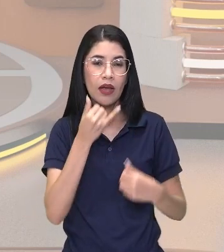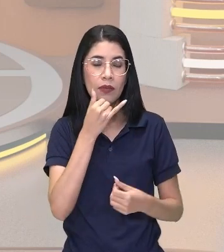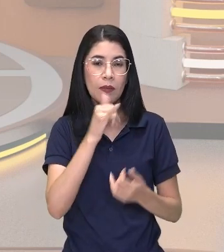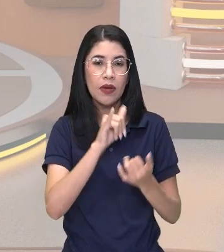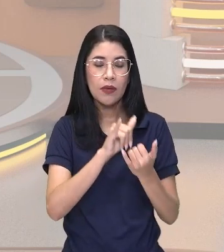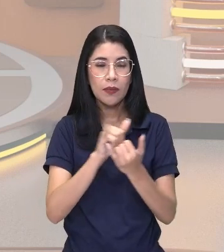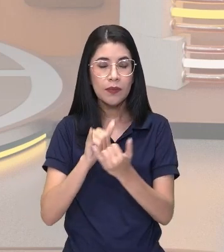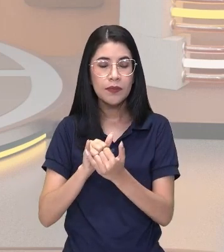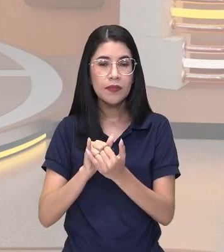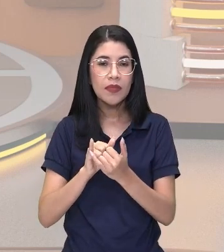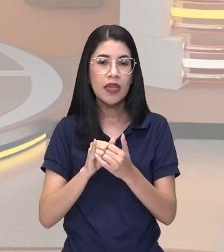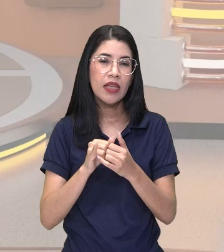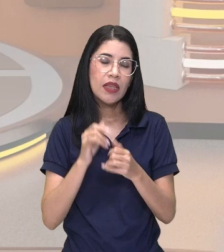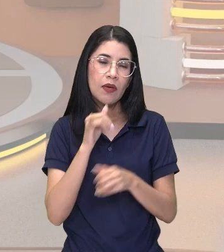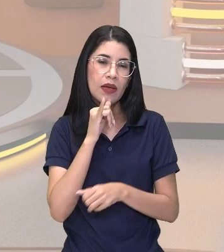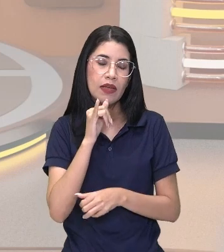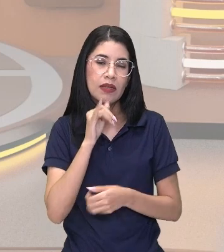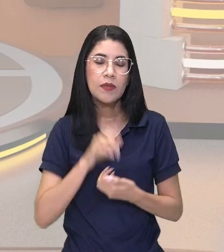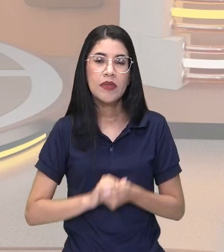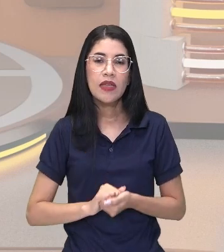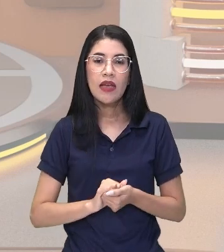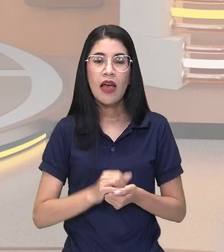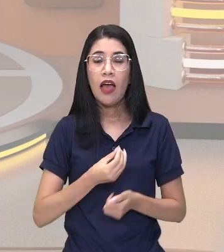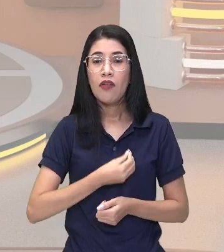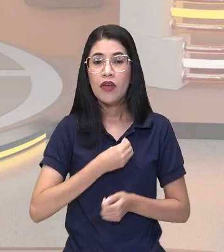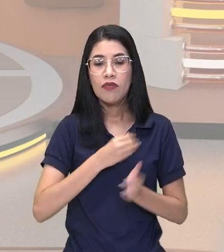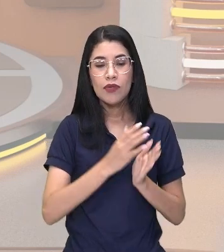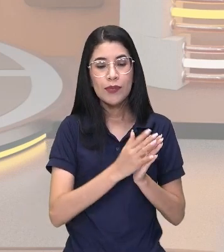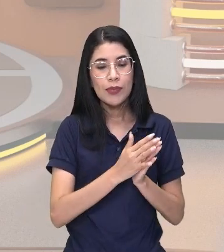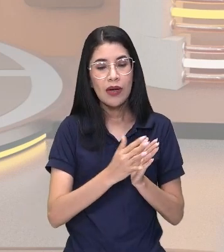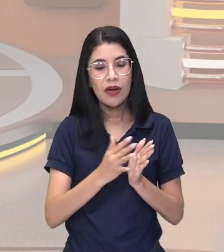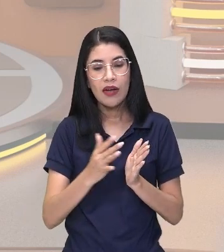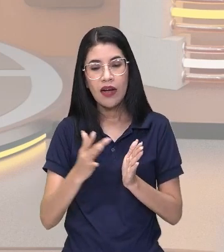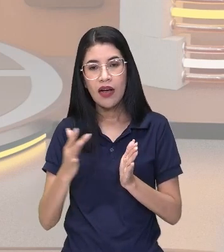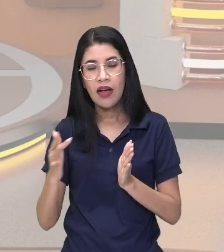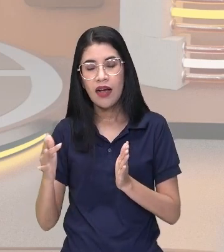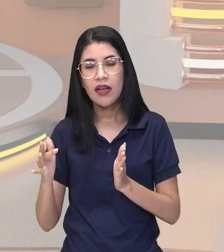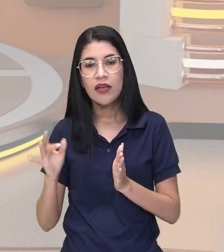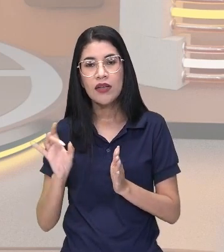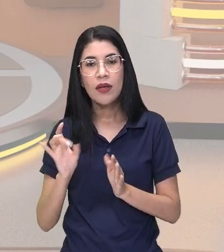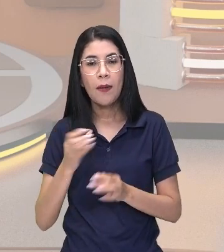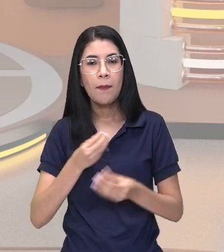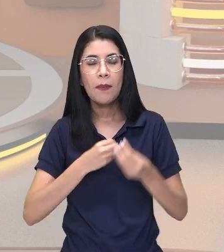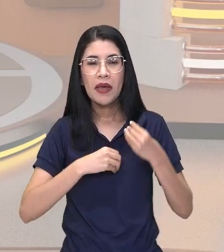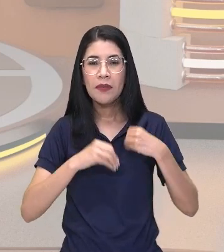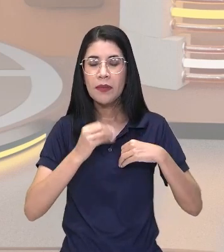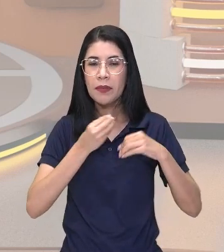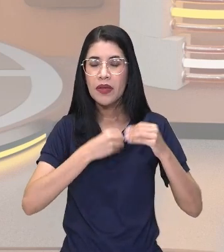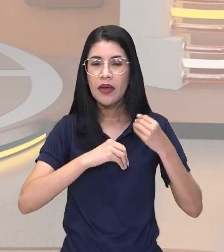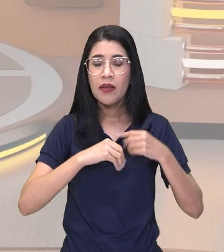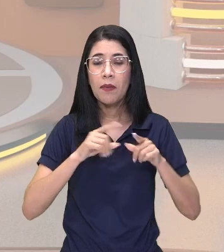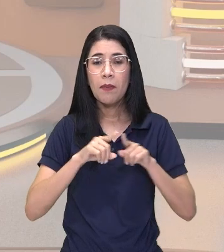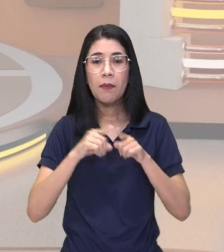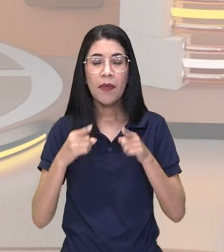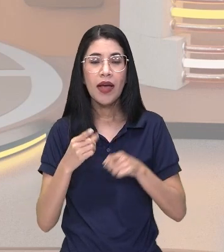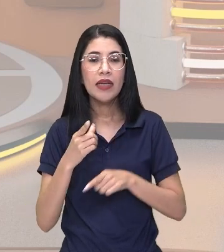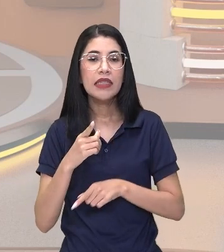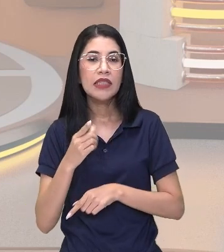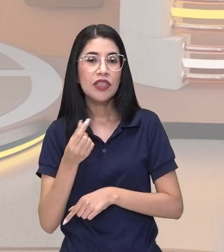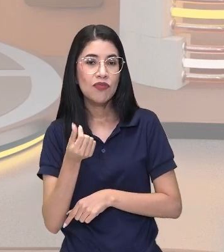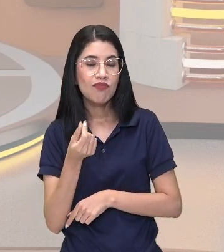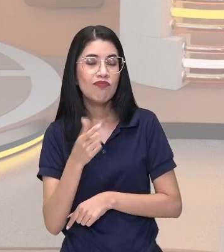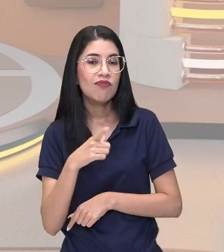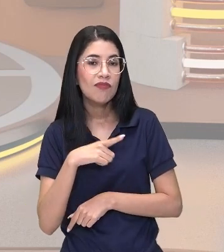É basicamente como se você tivesse vivido, teoricamente, uma vida de pecado, mas você tem dinheiro. O que você faz,